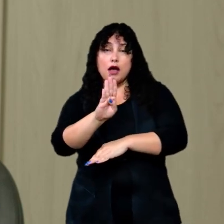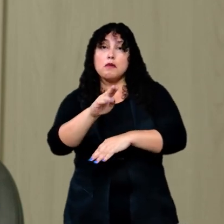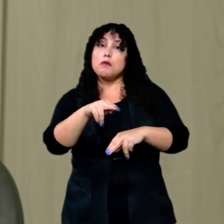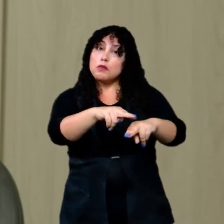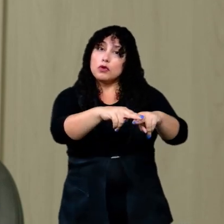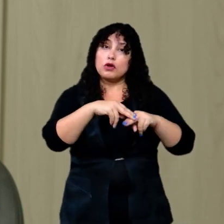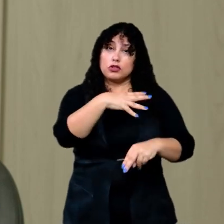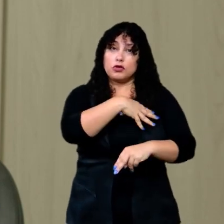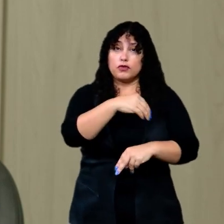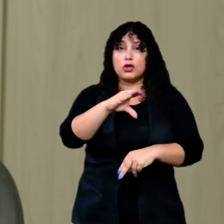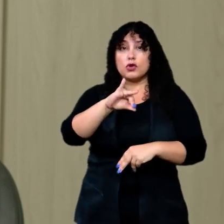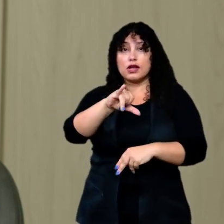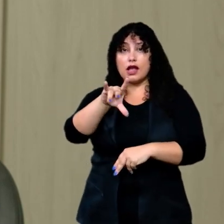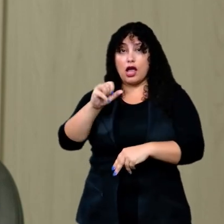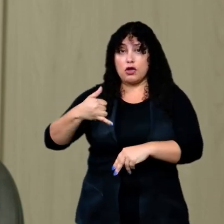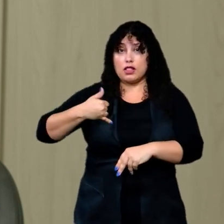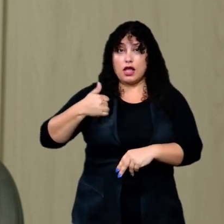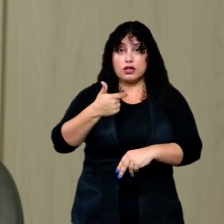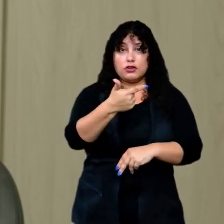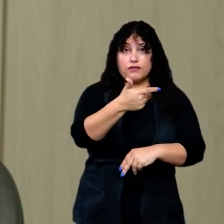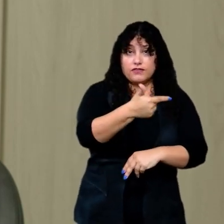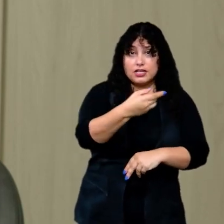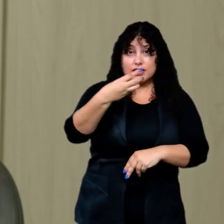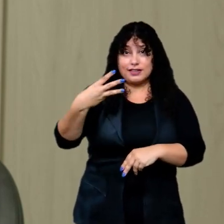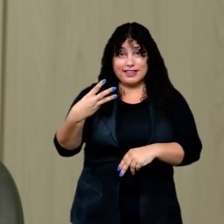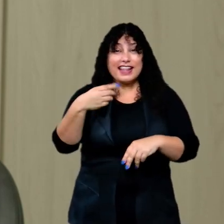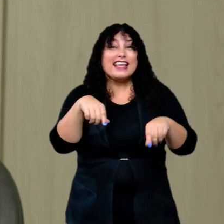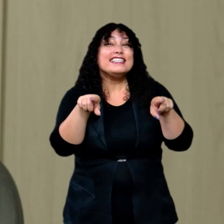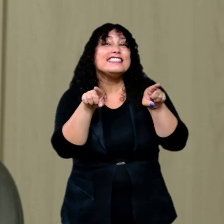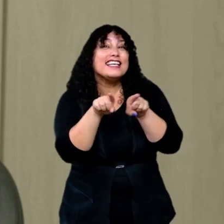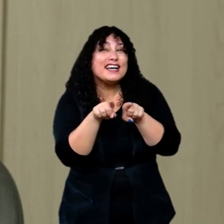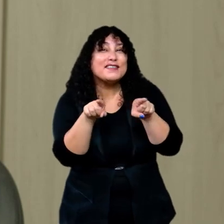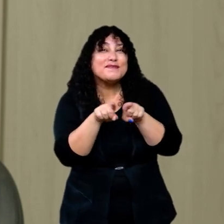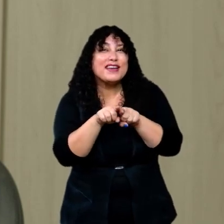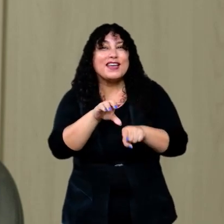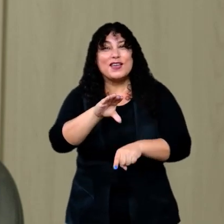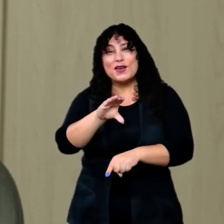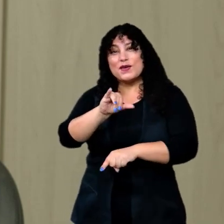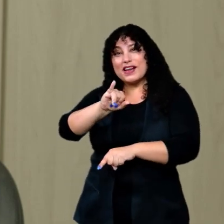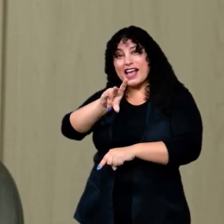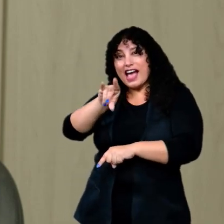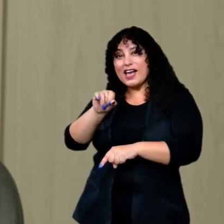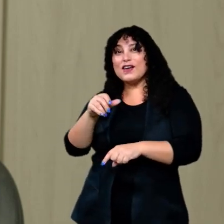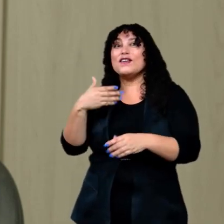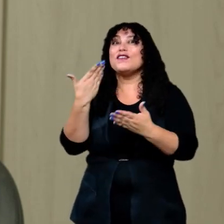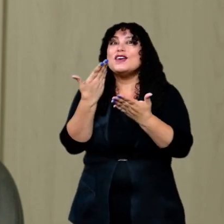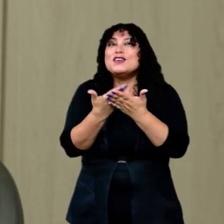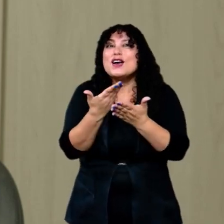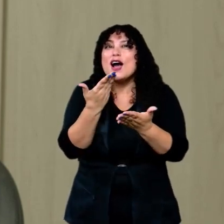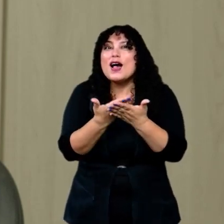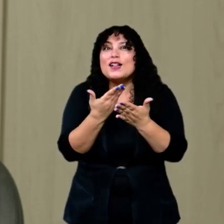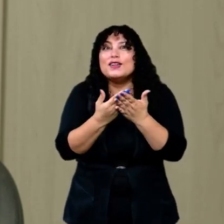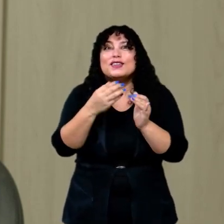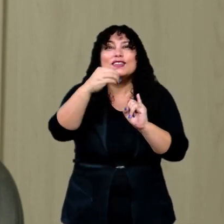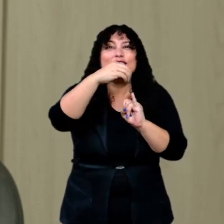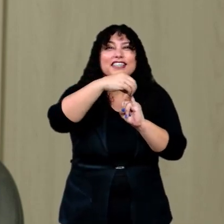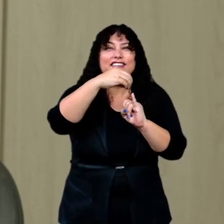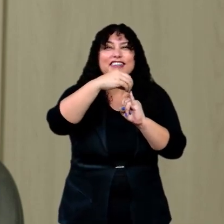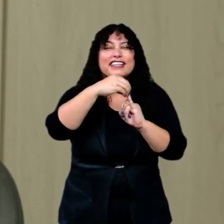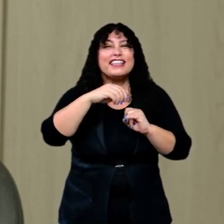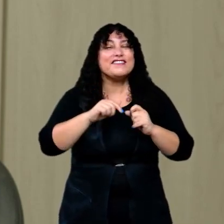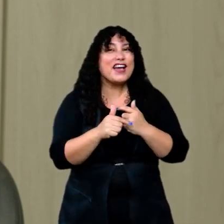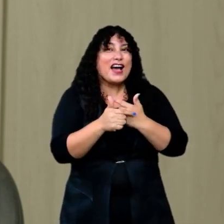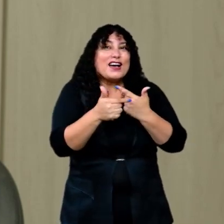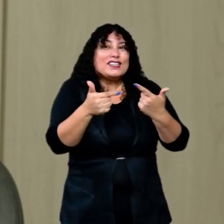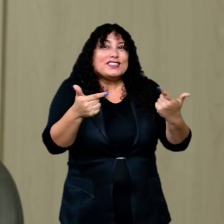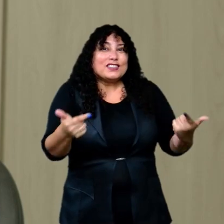filho. O Caio hoje está com 23 anos. Inclusive, o Caio foi estudante do IFB. Nós tivemos a sorte